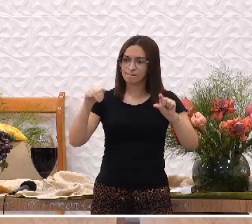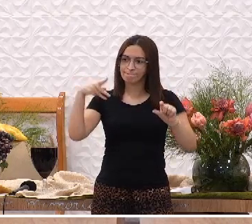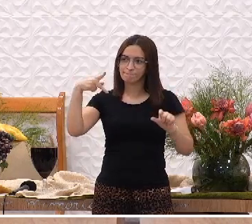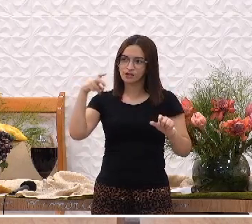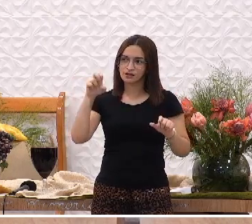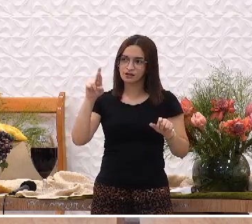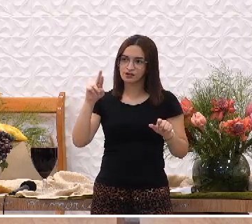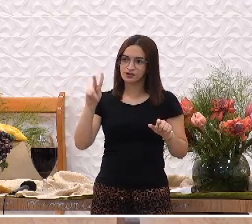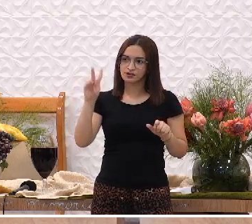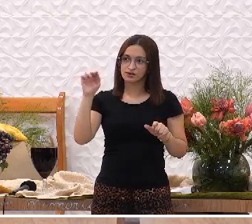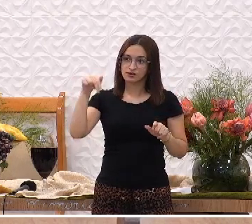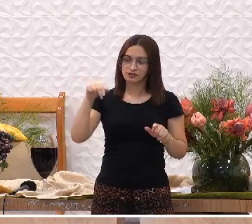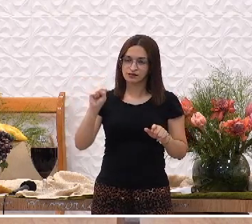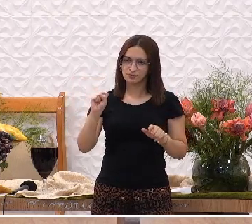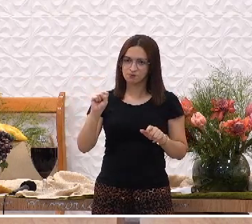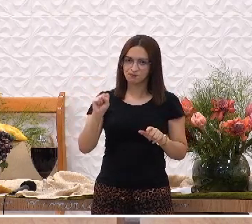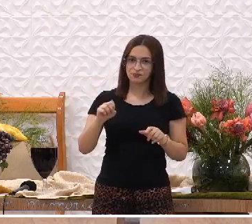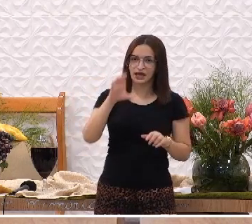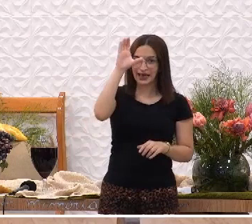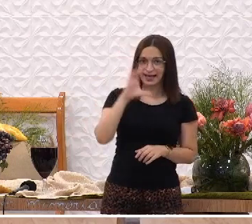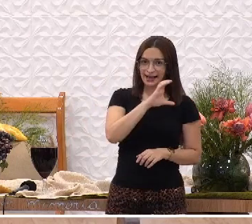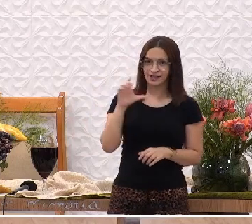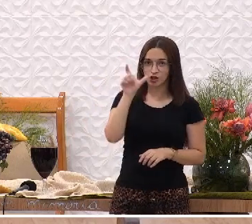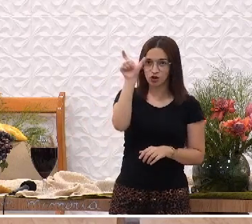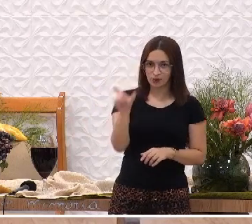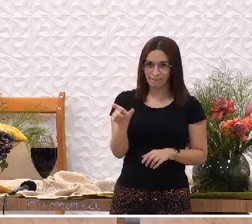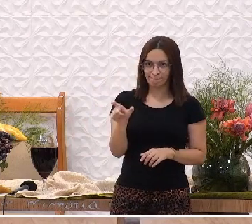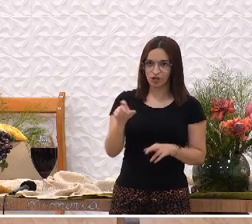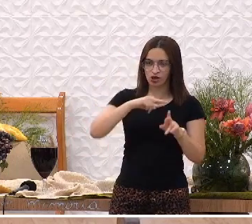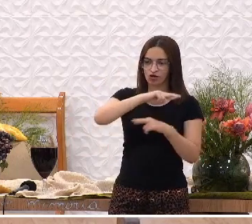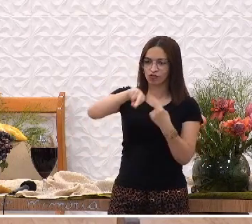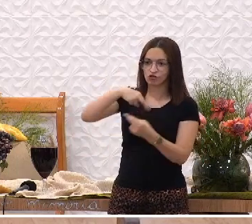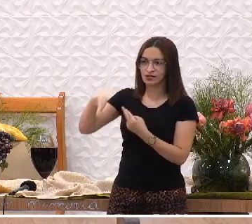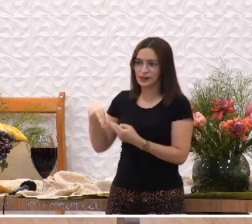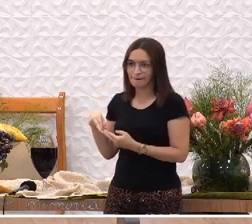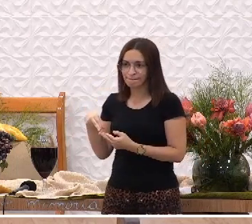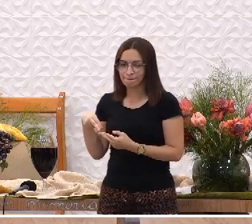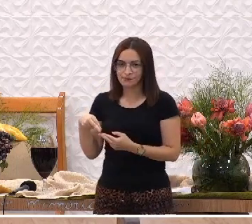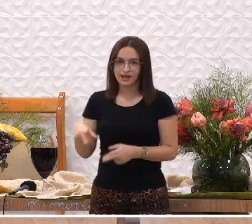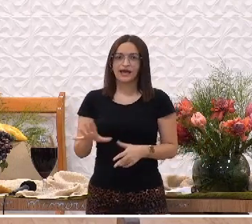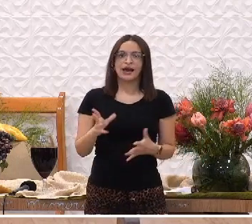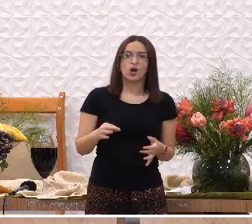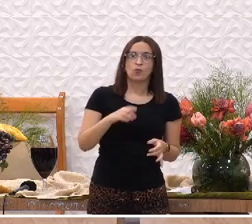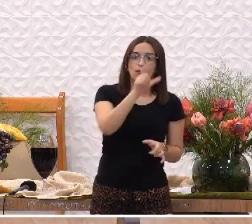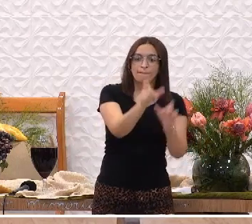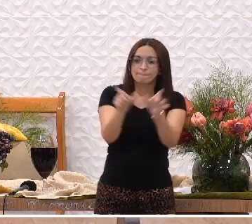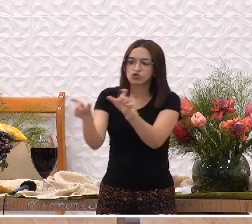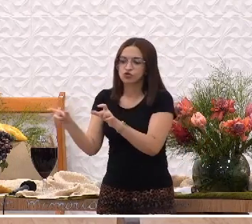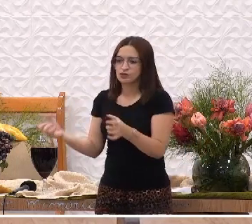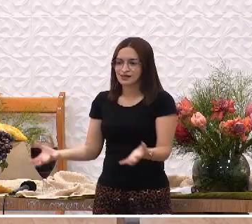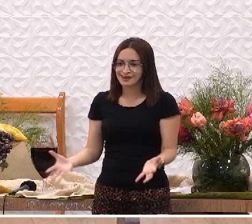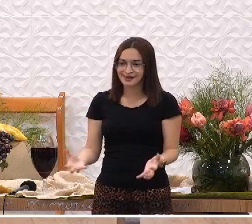católico reformado, eu entendo qualquer um que abraça as mesmas origens da religião que a Igreja Romana, mas que aparta